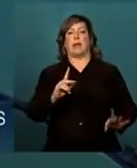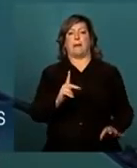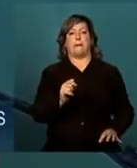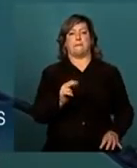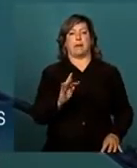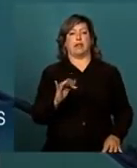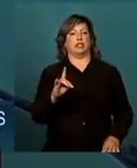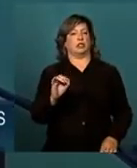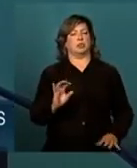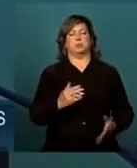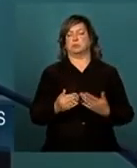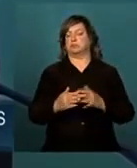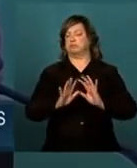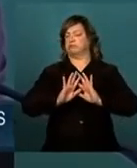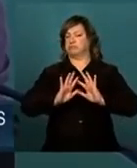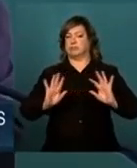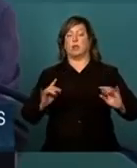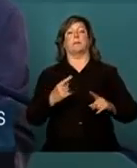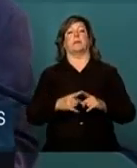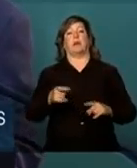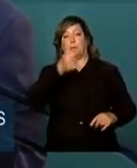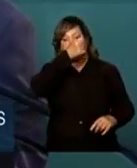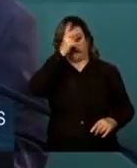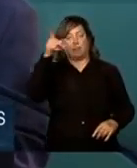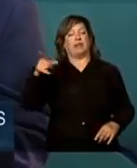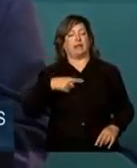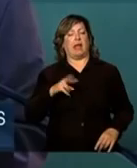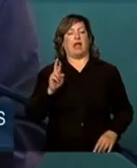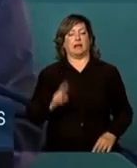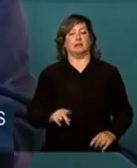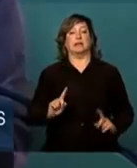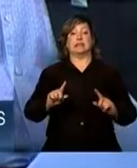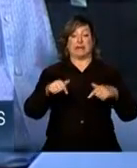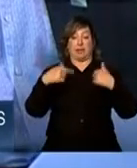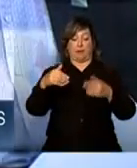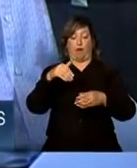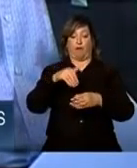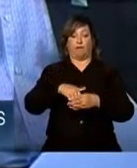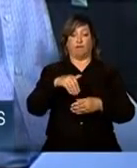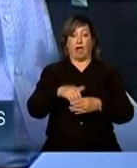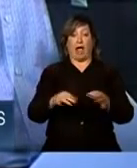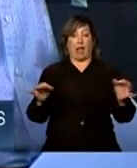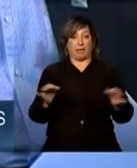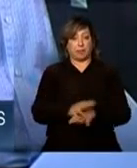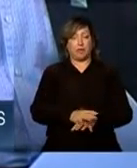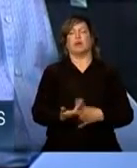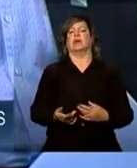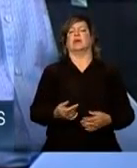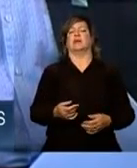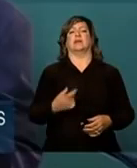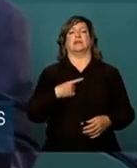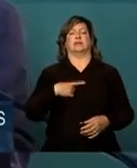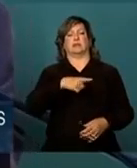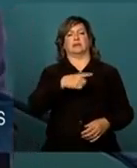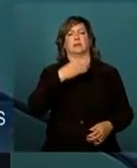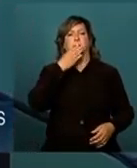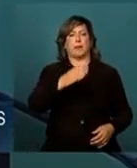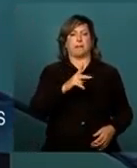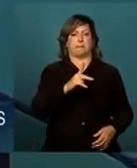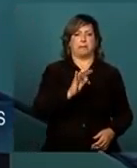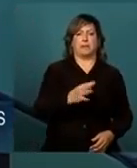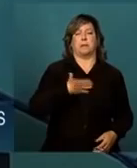porque o prefeito tem toda a razão. Depois da eleição, o povo não quer saber se o prefeito é do partido A, se o governador é do